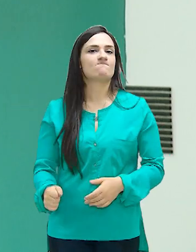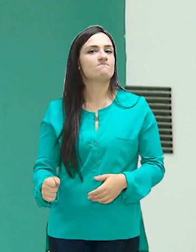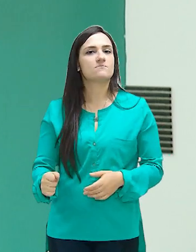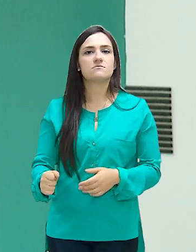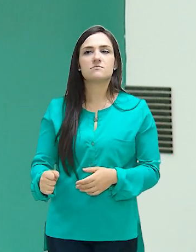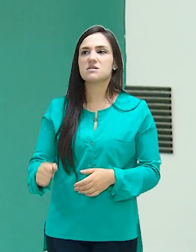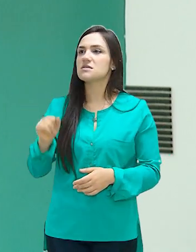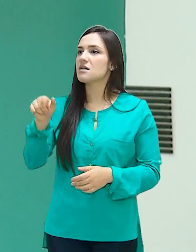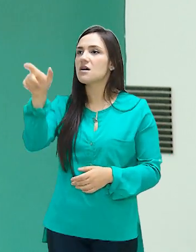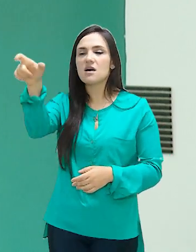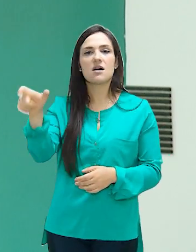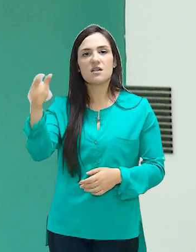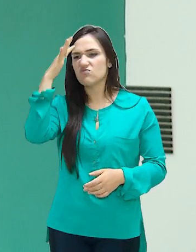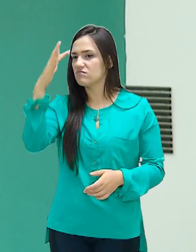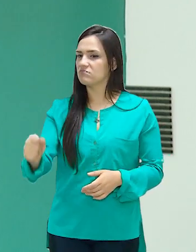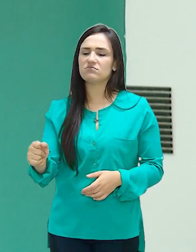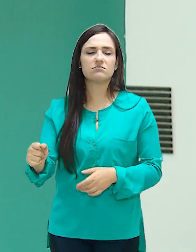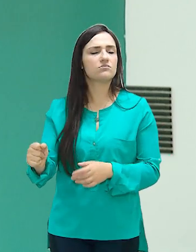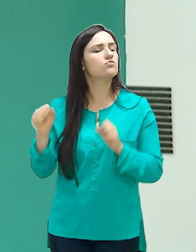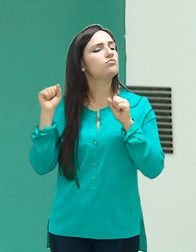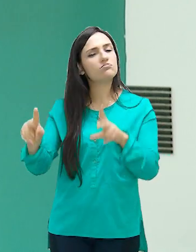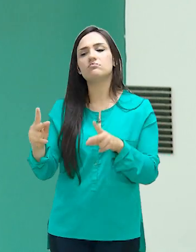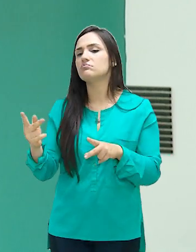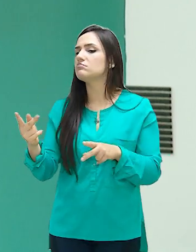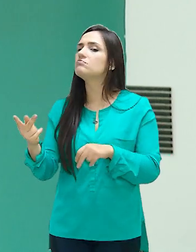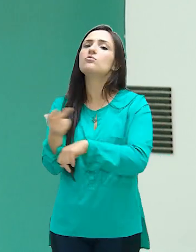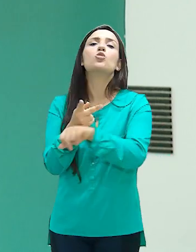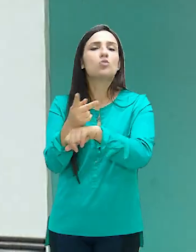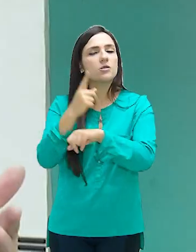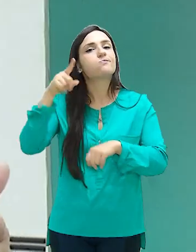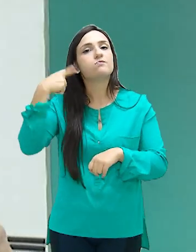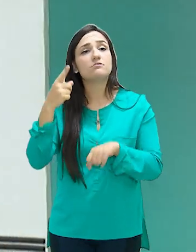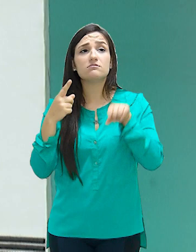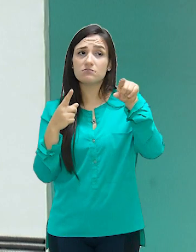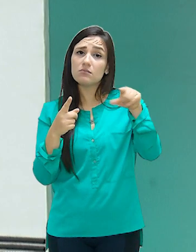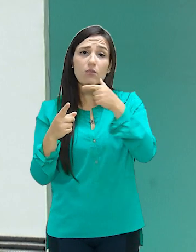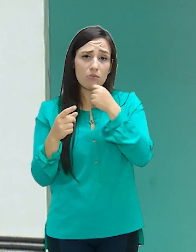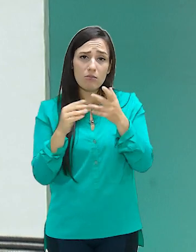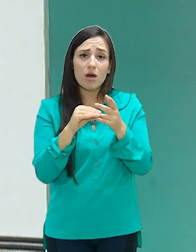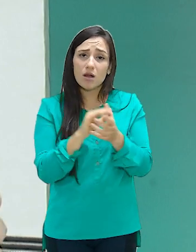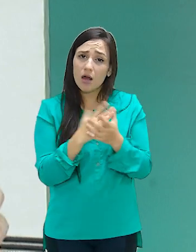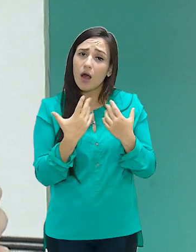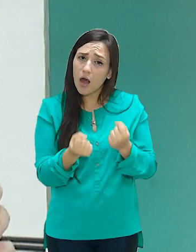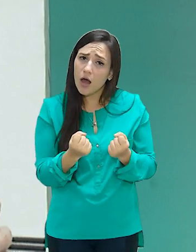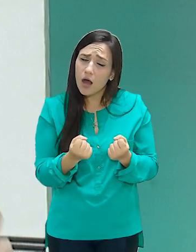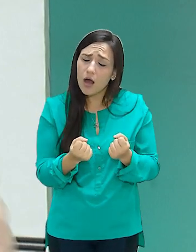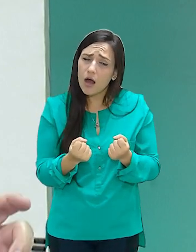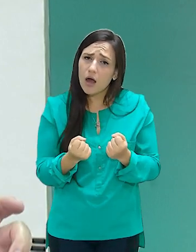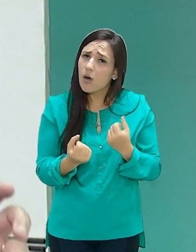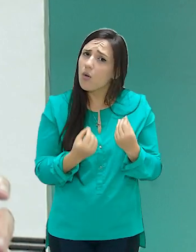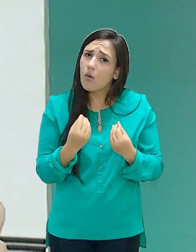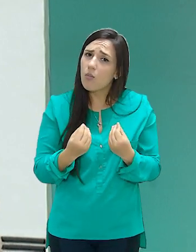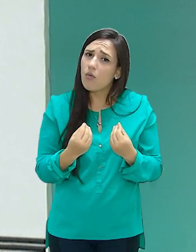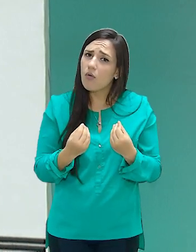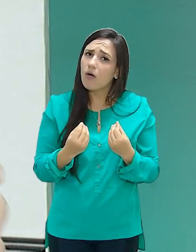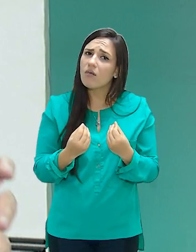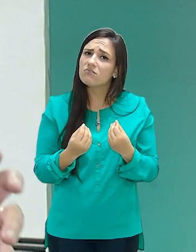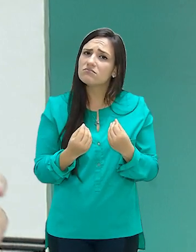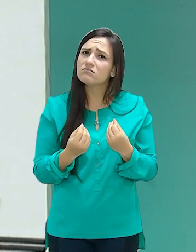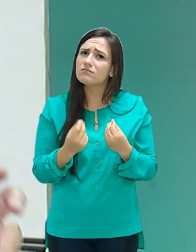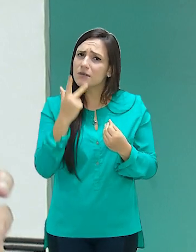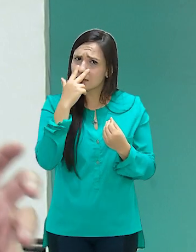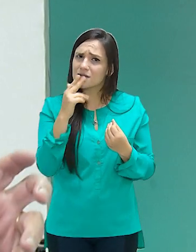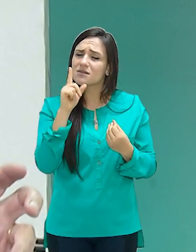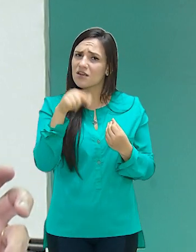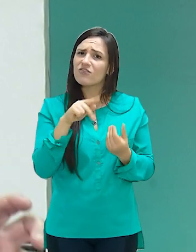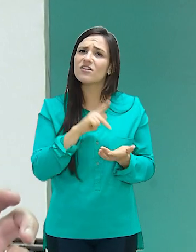decisão, e aí, quando ela toma uma decisão, ela procura um profissional. E o marido aceita? Quando observa que é